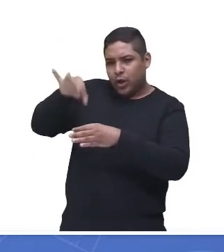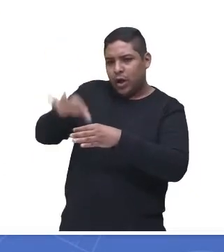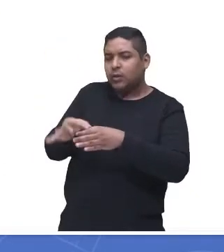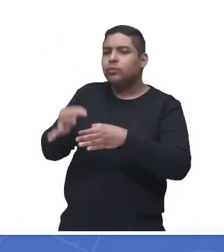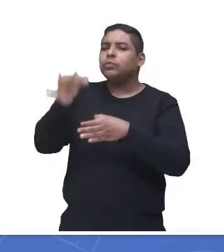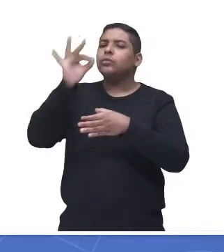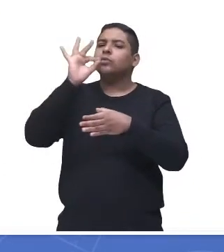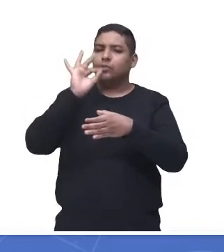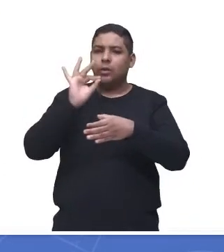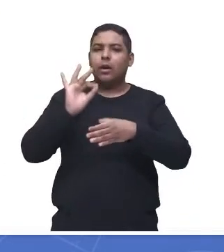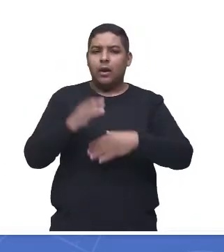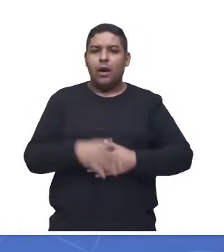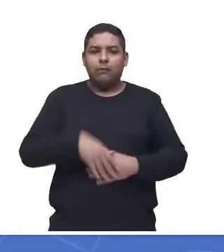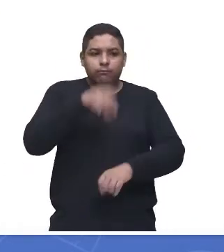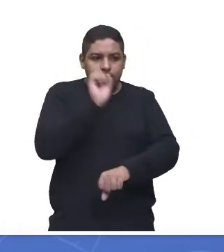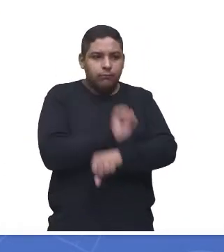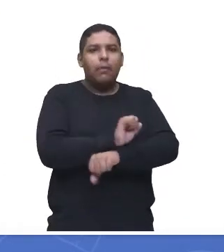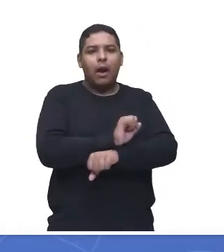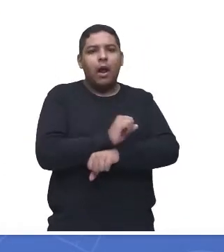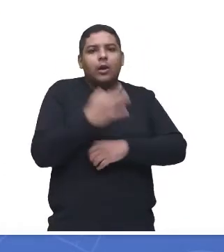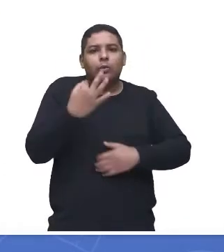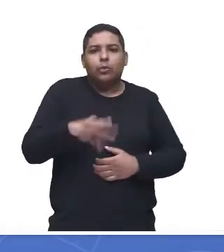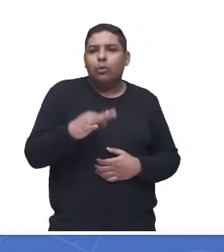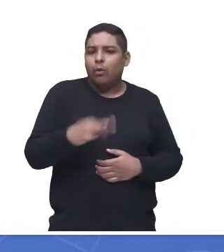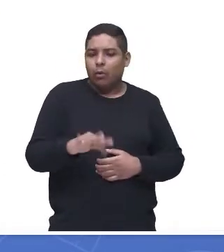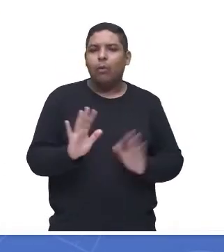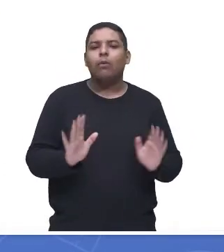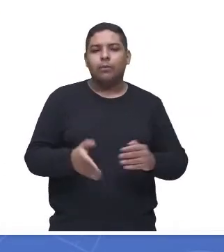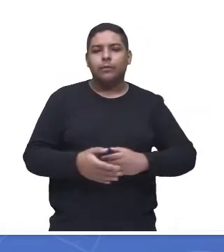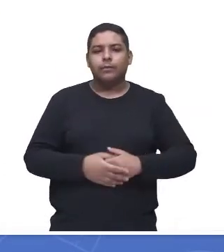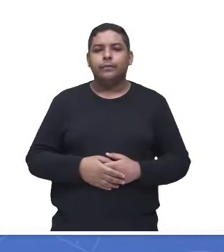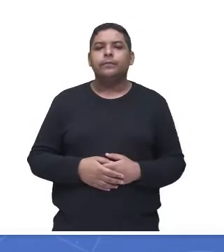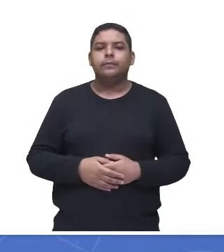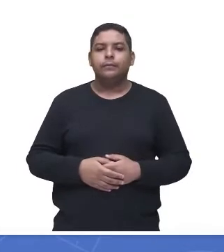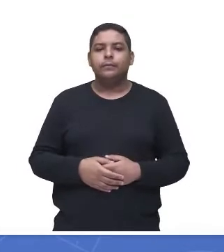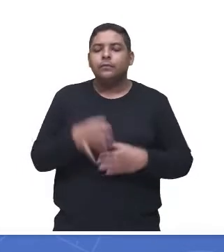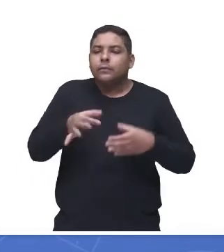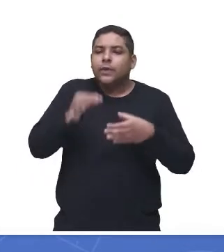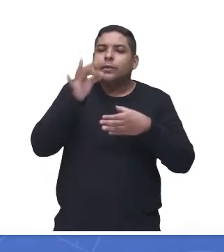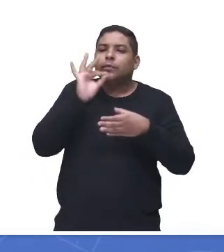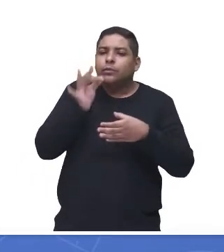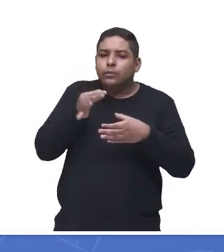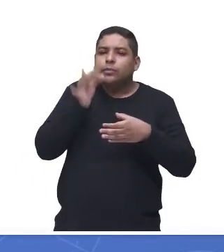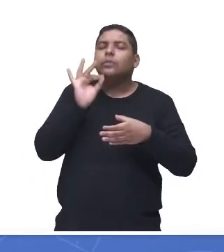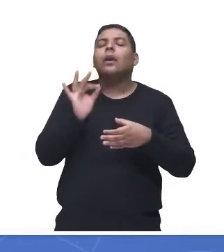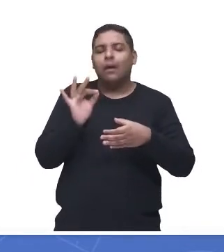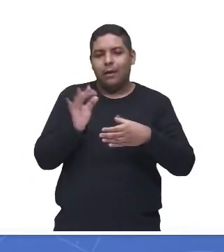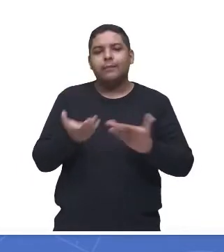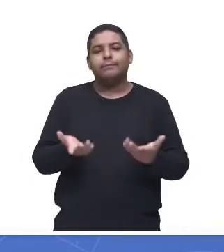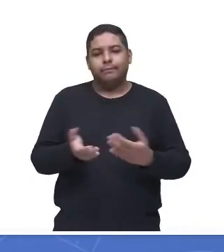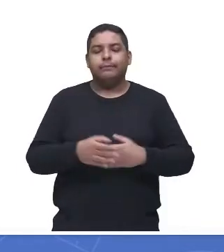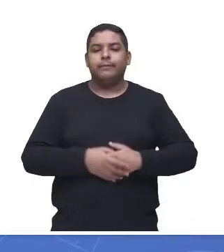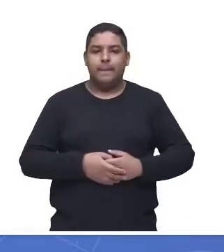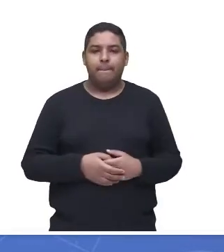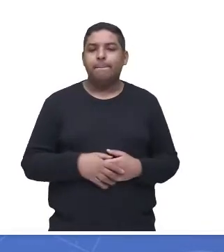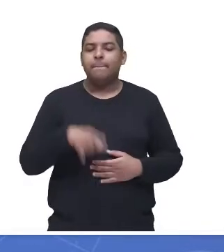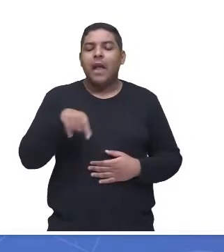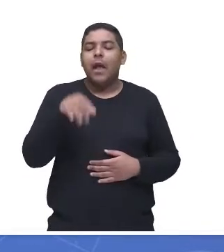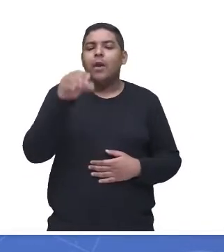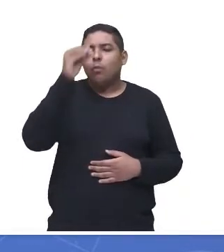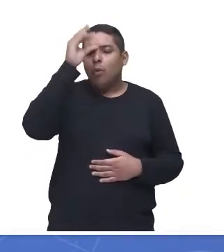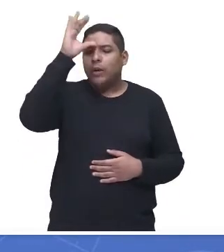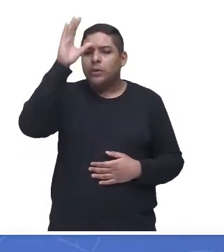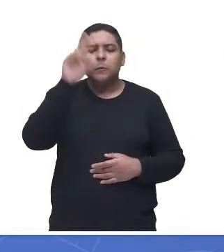sua dor de barriga, né? Você então vai lá e toma um chá do boldo. Então, assim, é um conhecimento mais popular, é